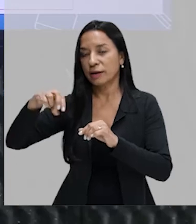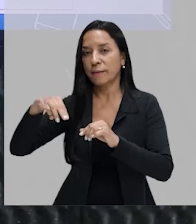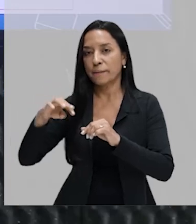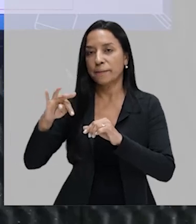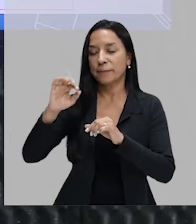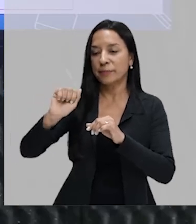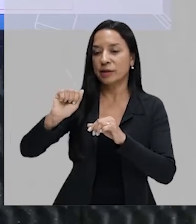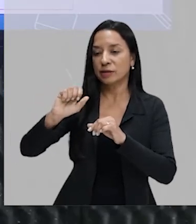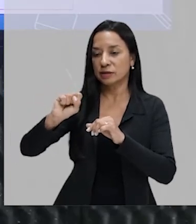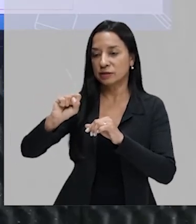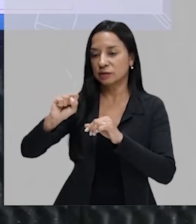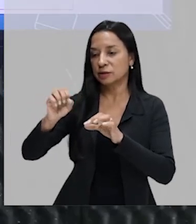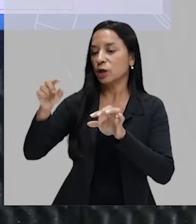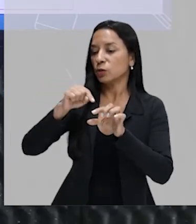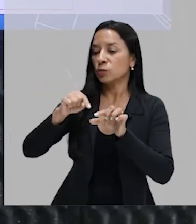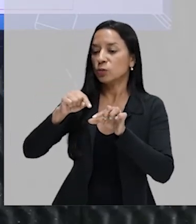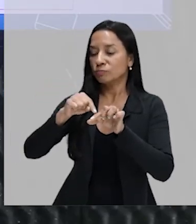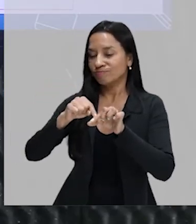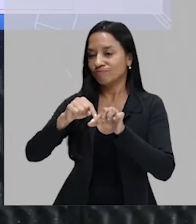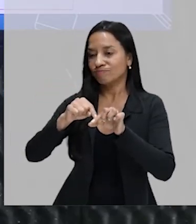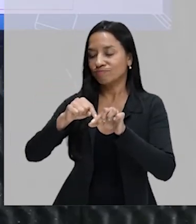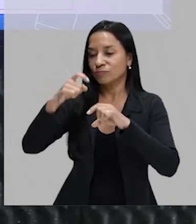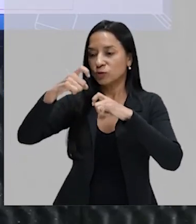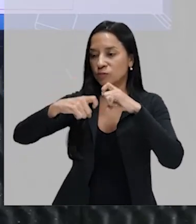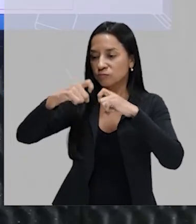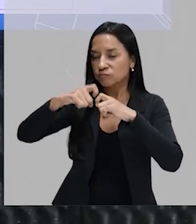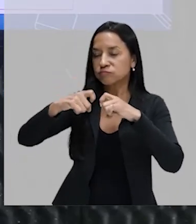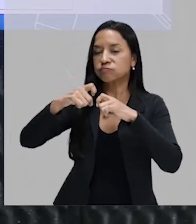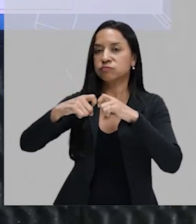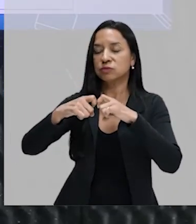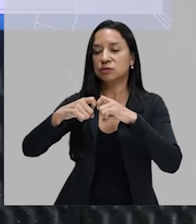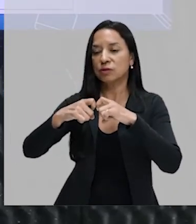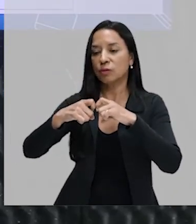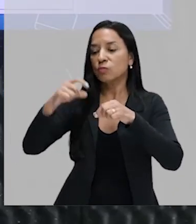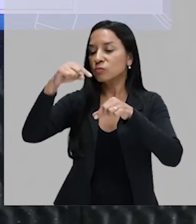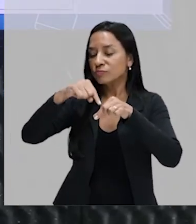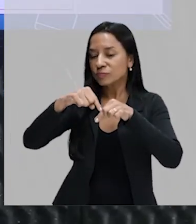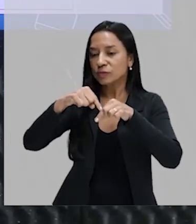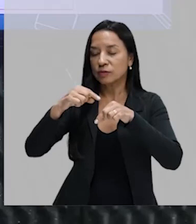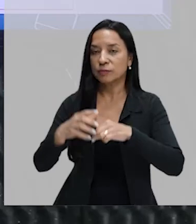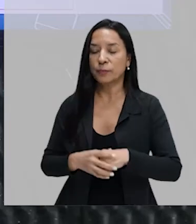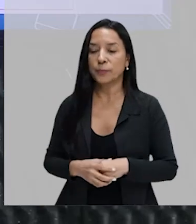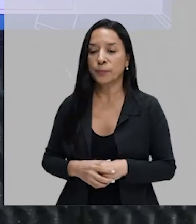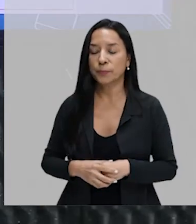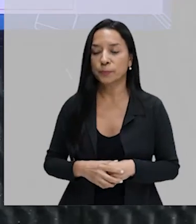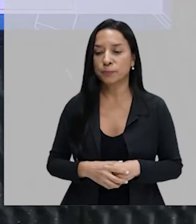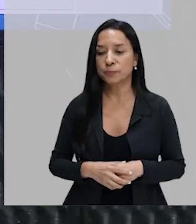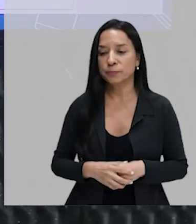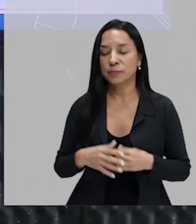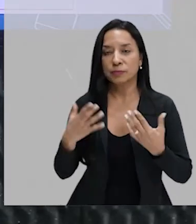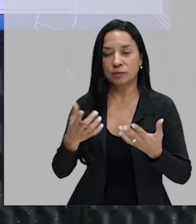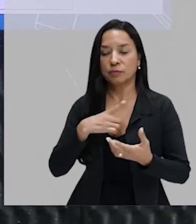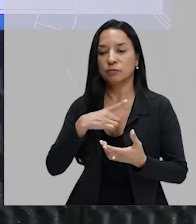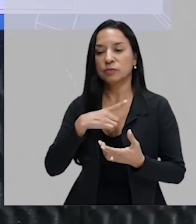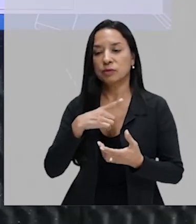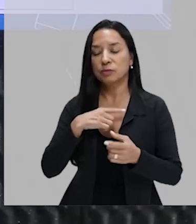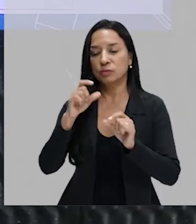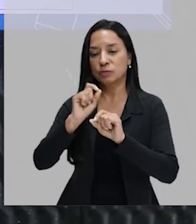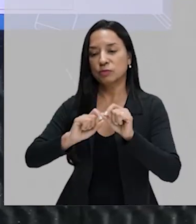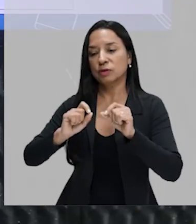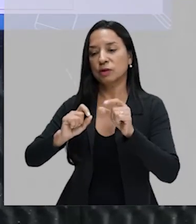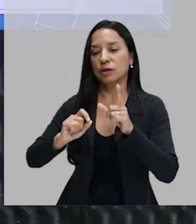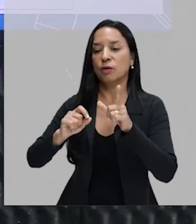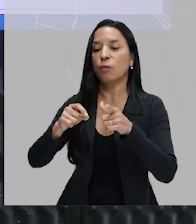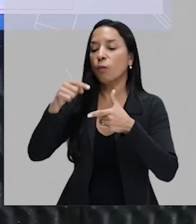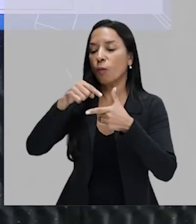organismo feminino, tá? No processo de fecundação interna. Então, nós temos aqui o pênis,